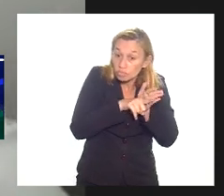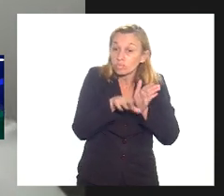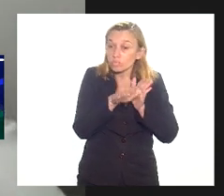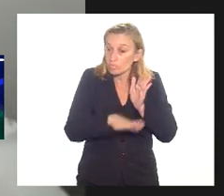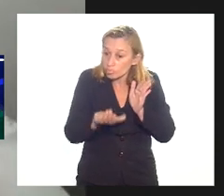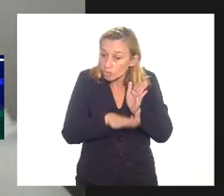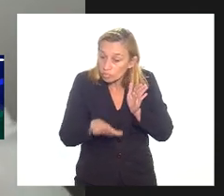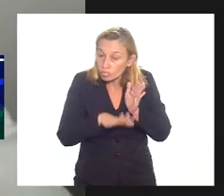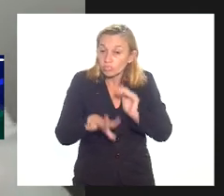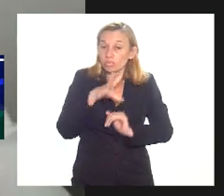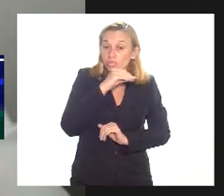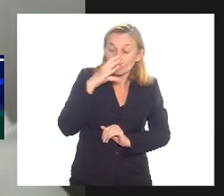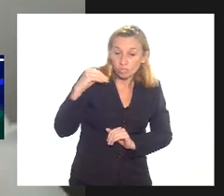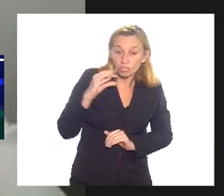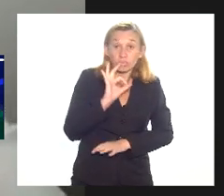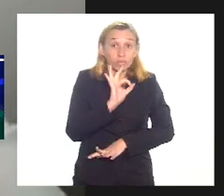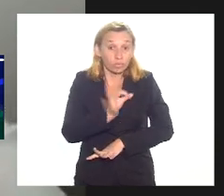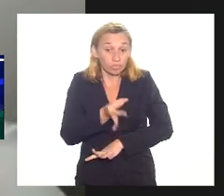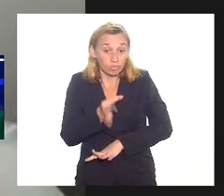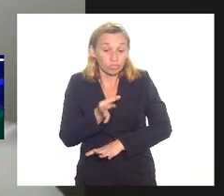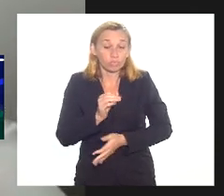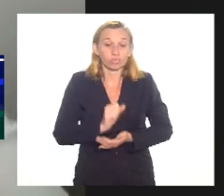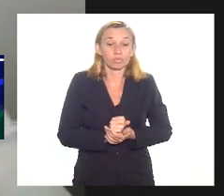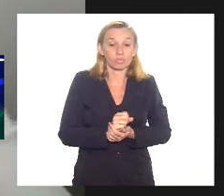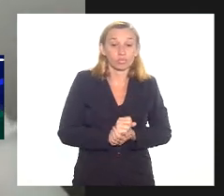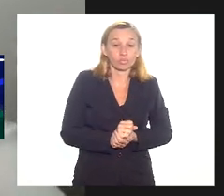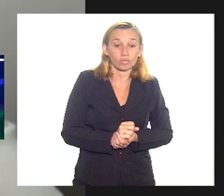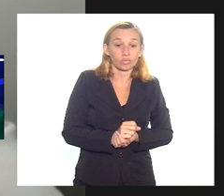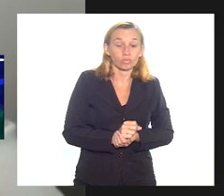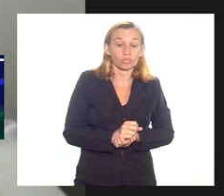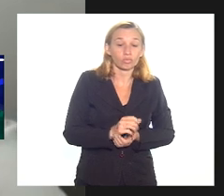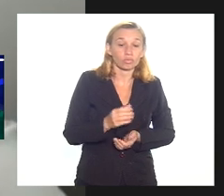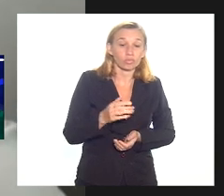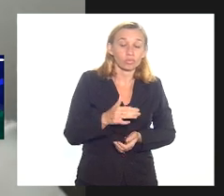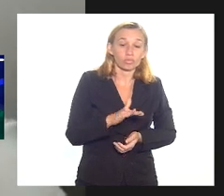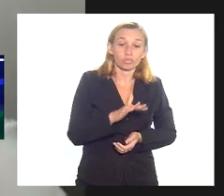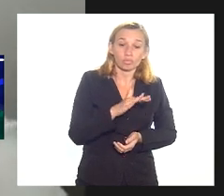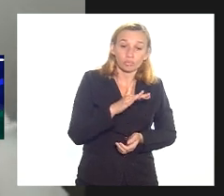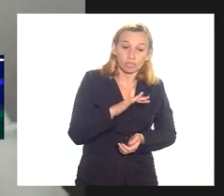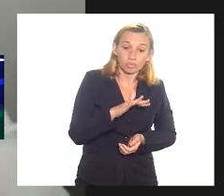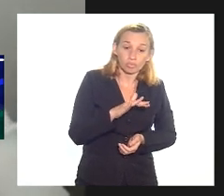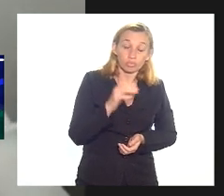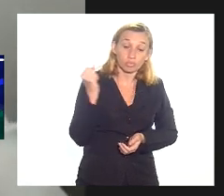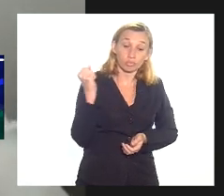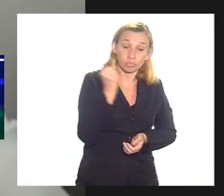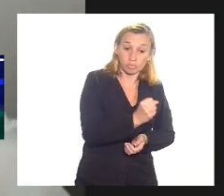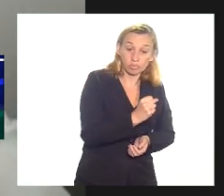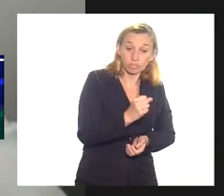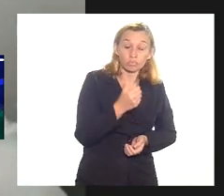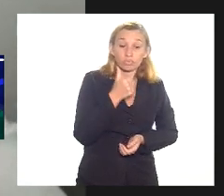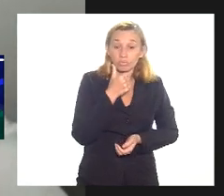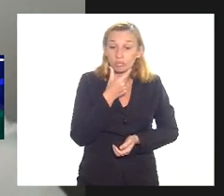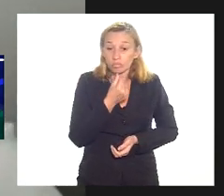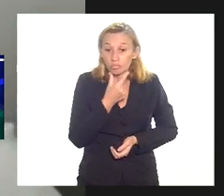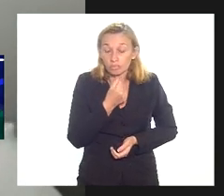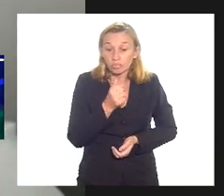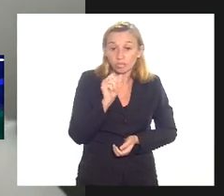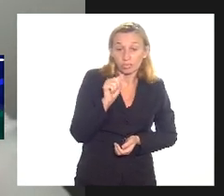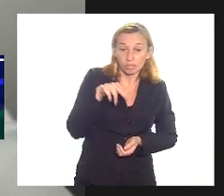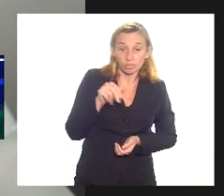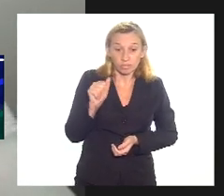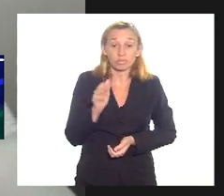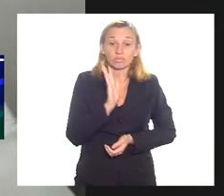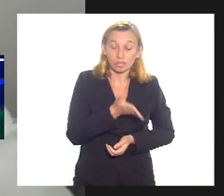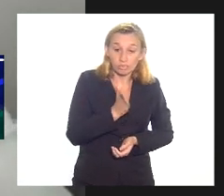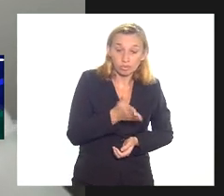e adolescentes. Por óbvio, no caso do assassinato do menino Henri, a gente já teve a Lei